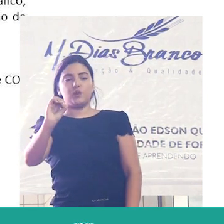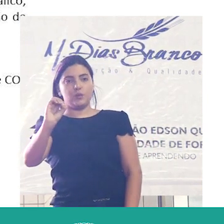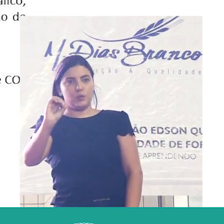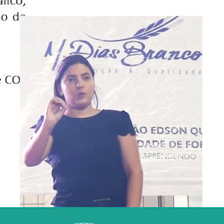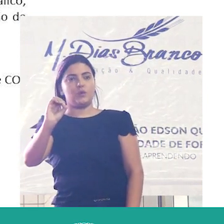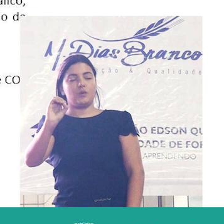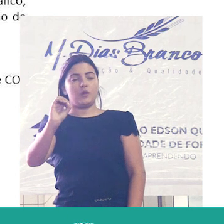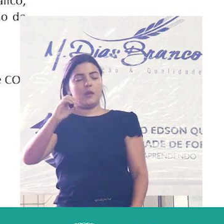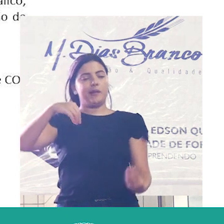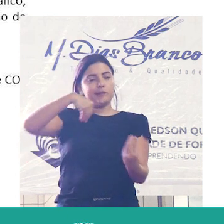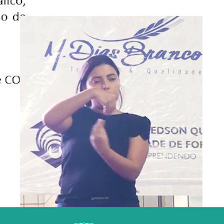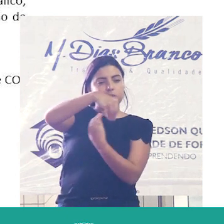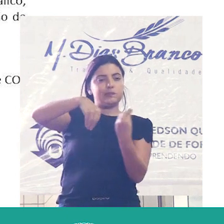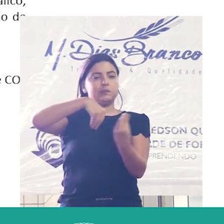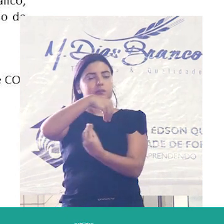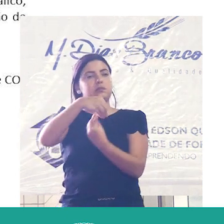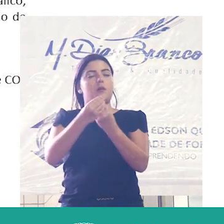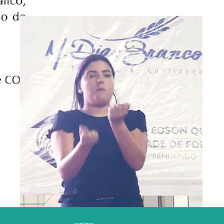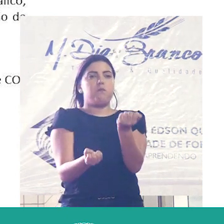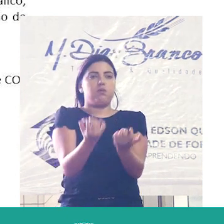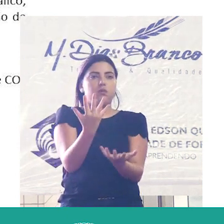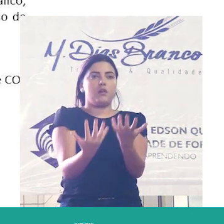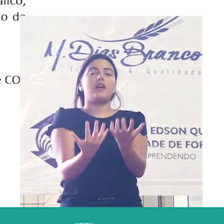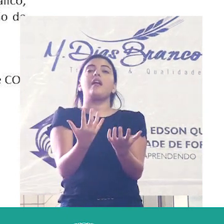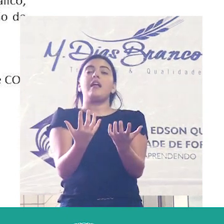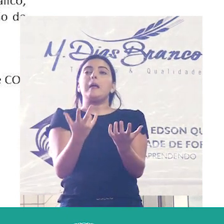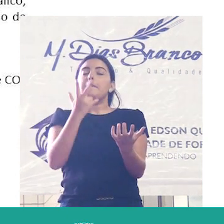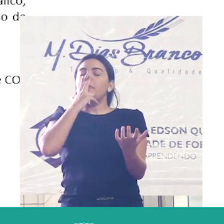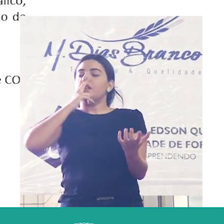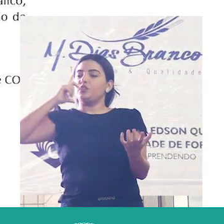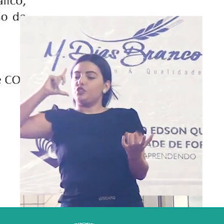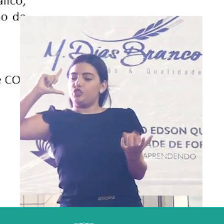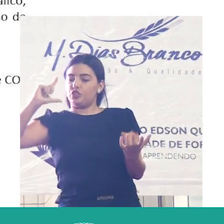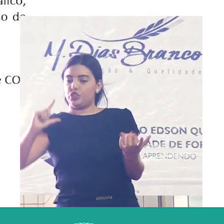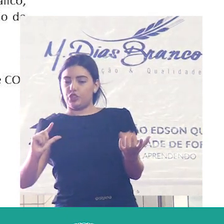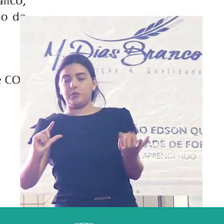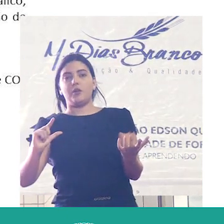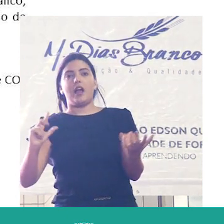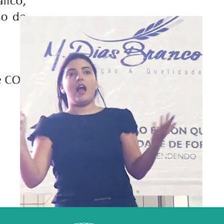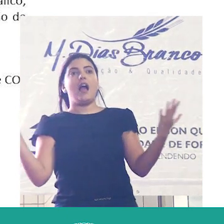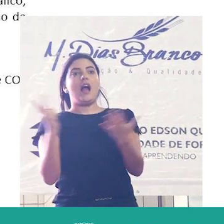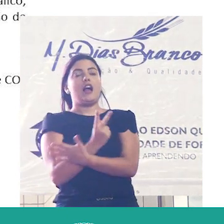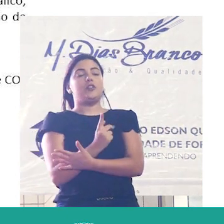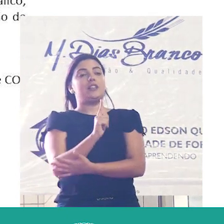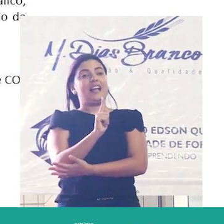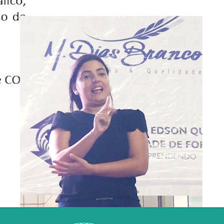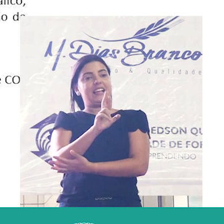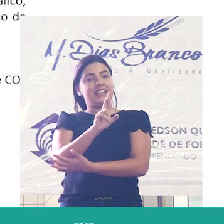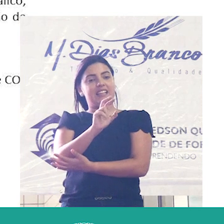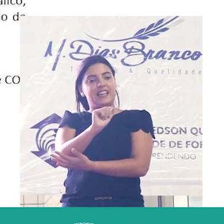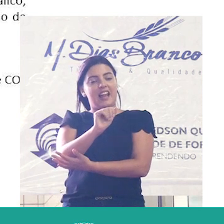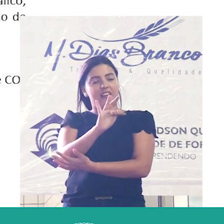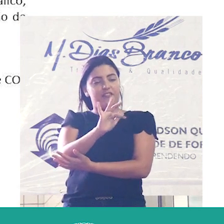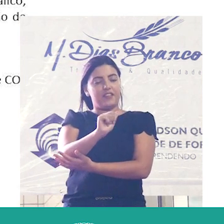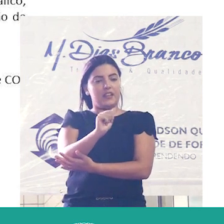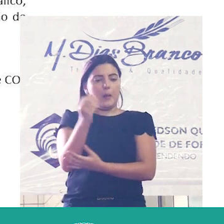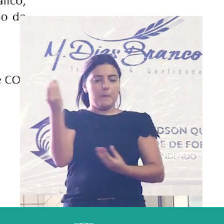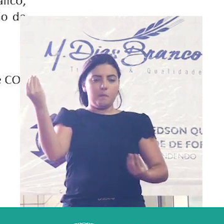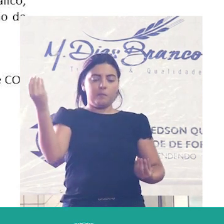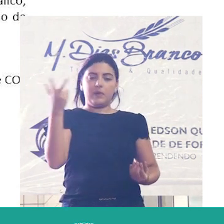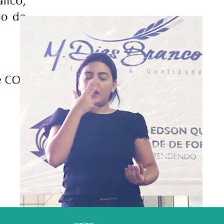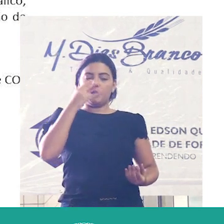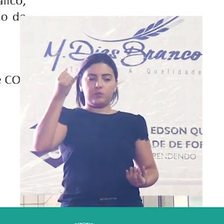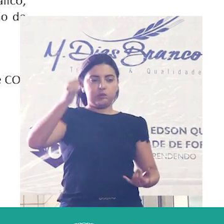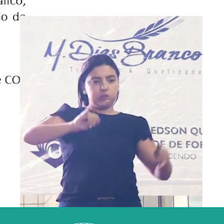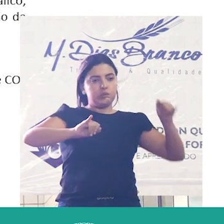cobre. Nessas condições, o óxido é reduzido e ocorre a oxidação da grafita, com a introdução de pequenos